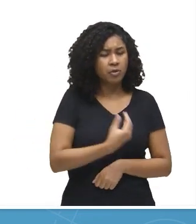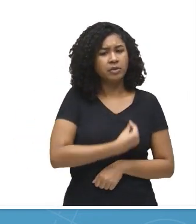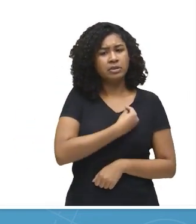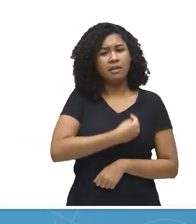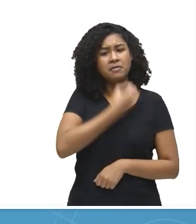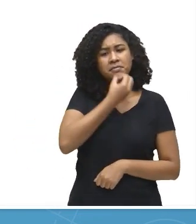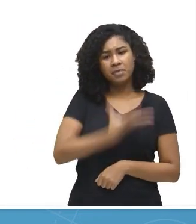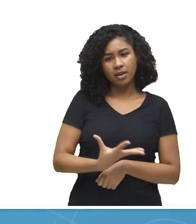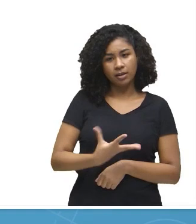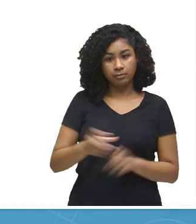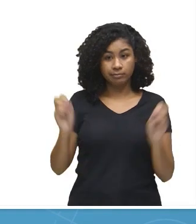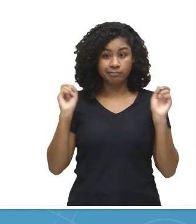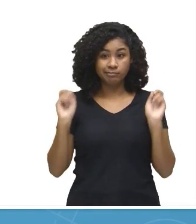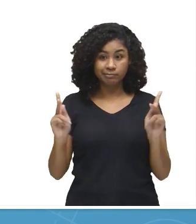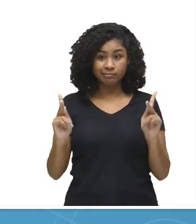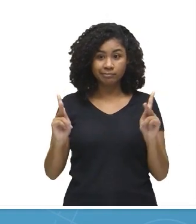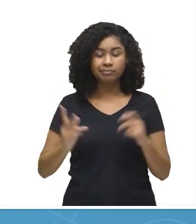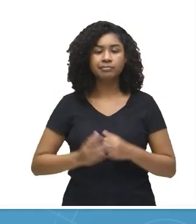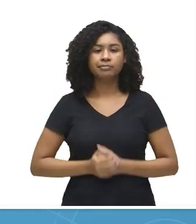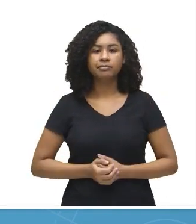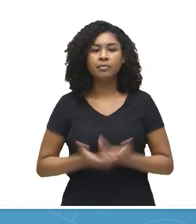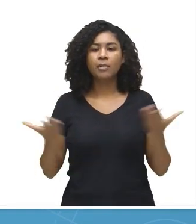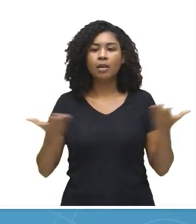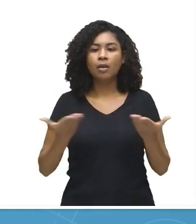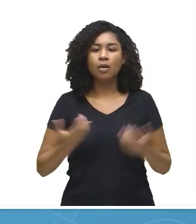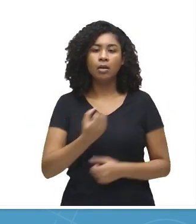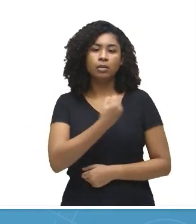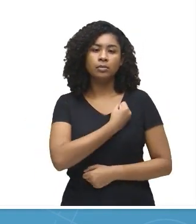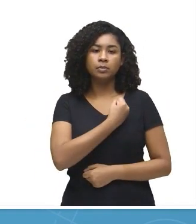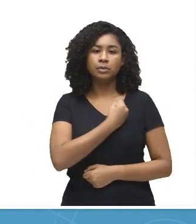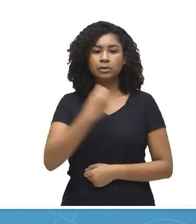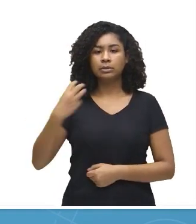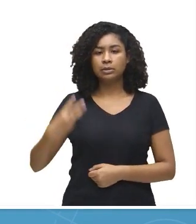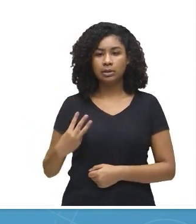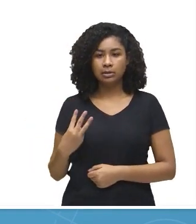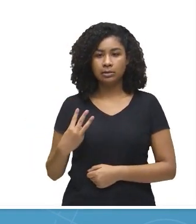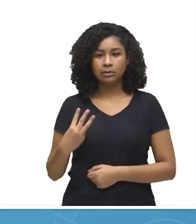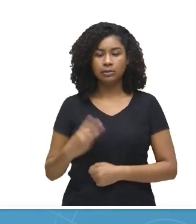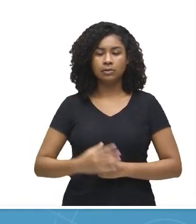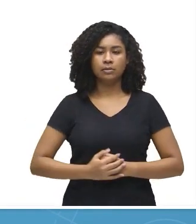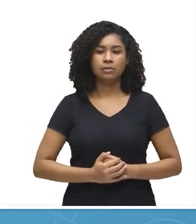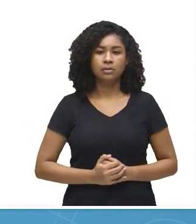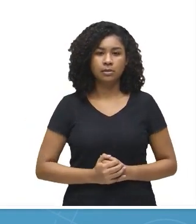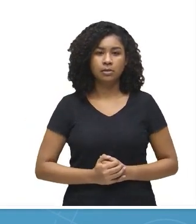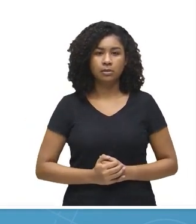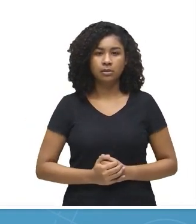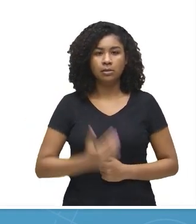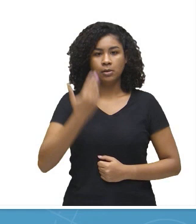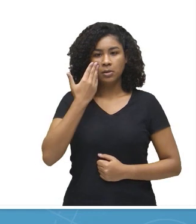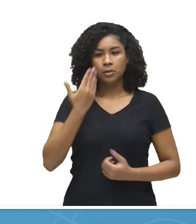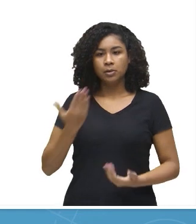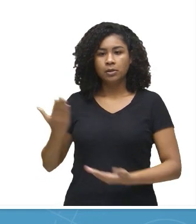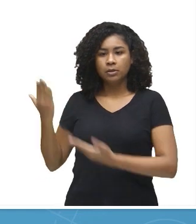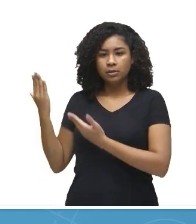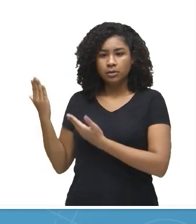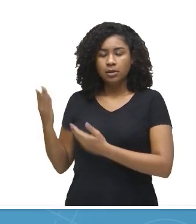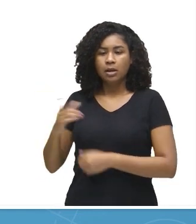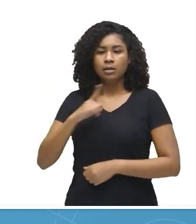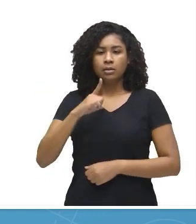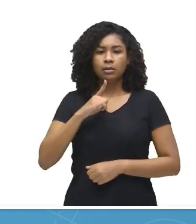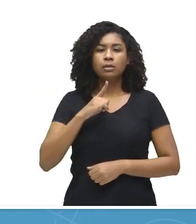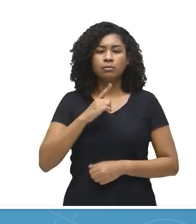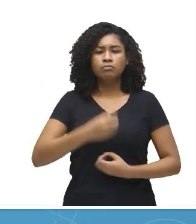vida, ok? Vamos seguir agora para a nossa terceira questão. Na nossa terceira questão, nós temos